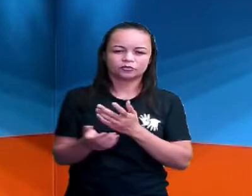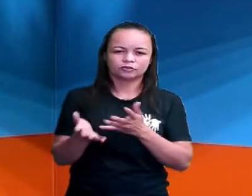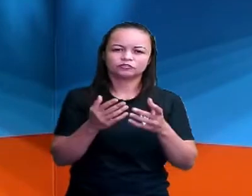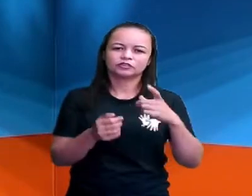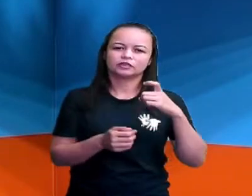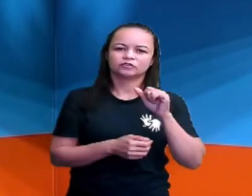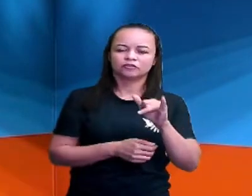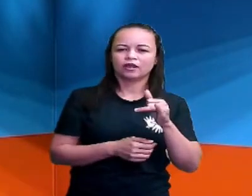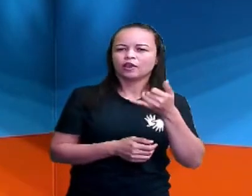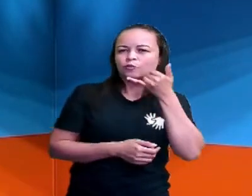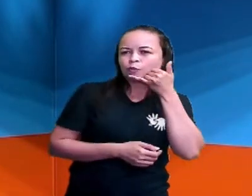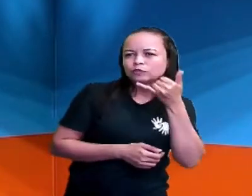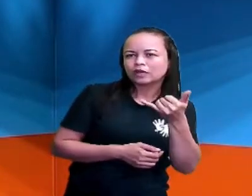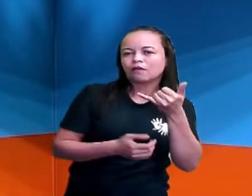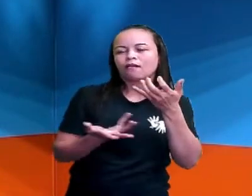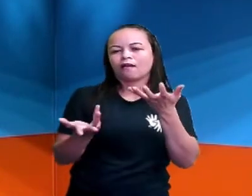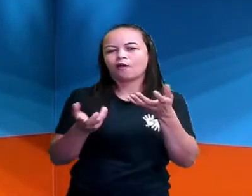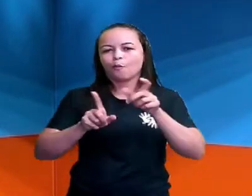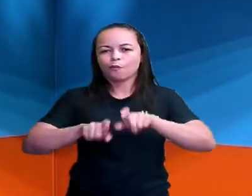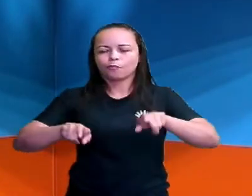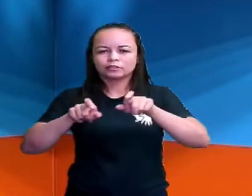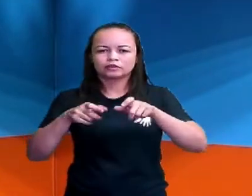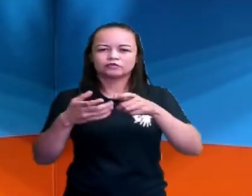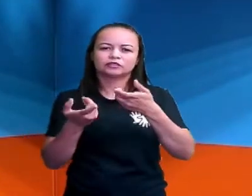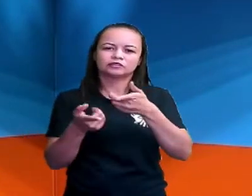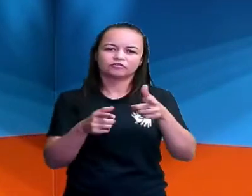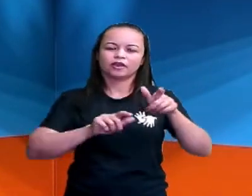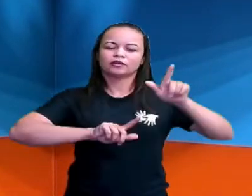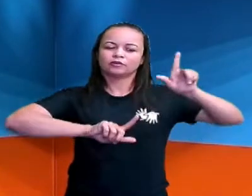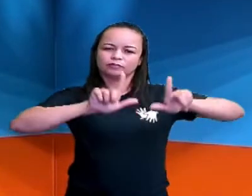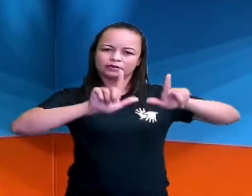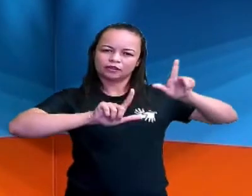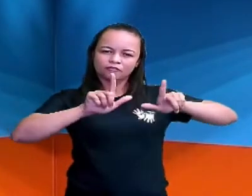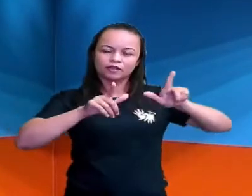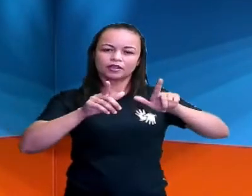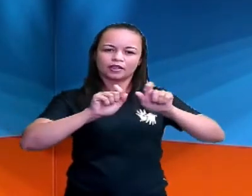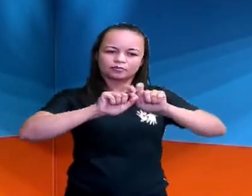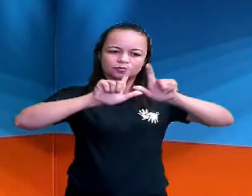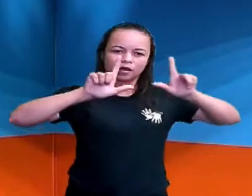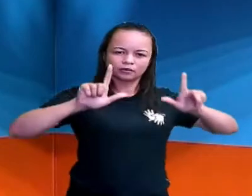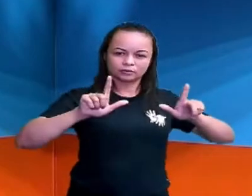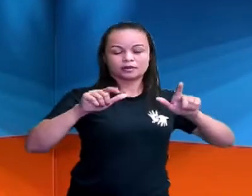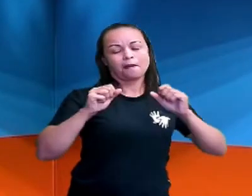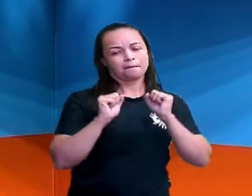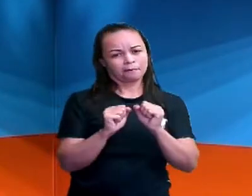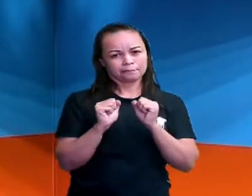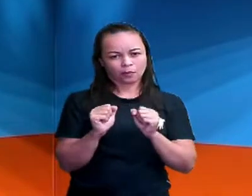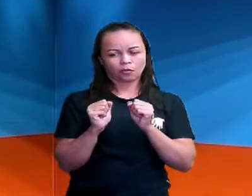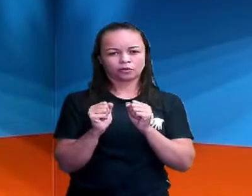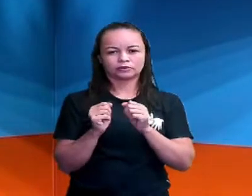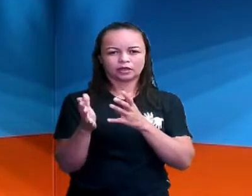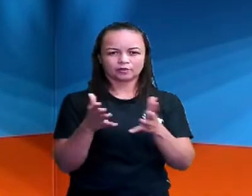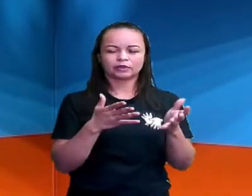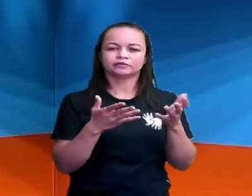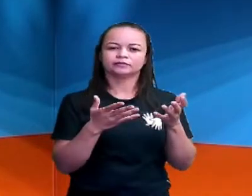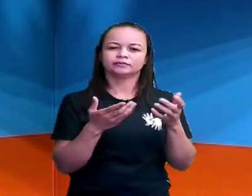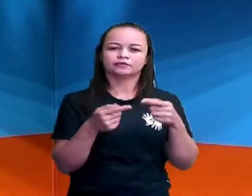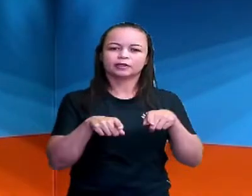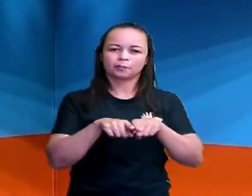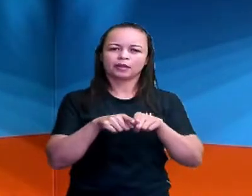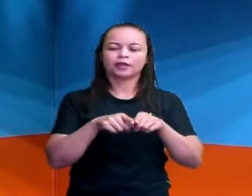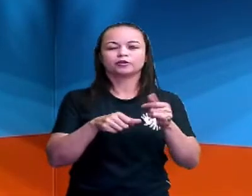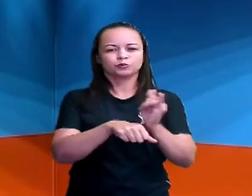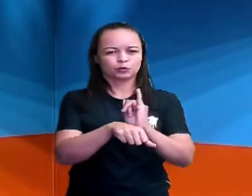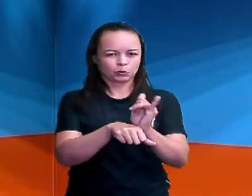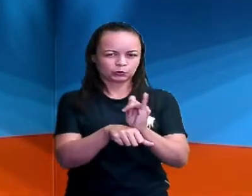aí smart, né, inteligente, você pode também abrir a nossa aula na TV, no